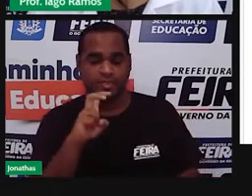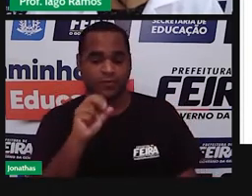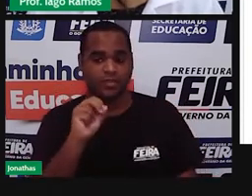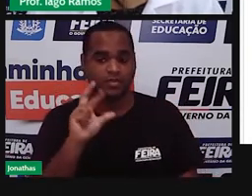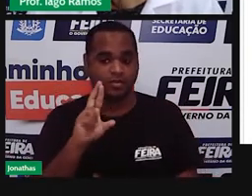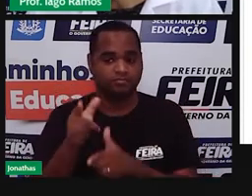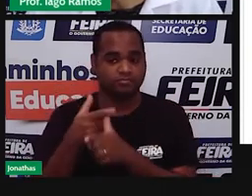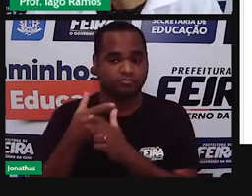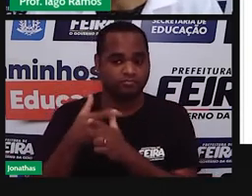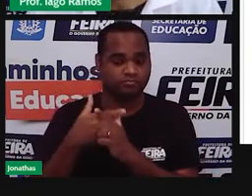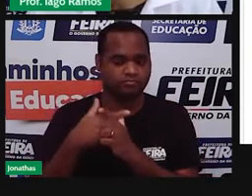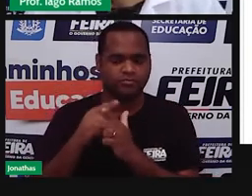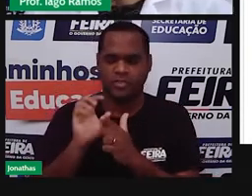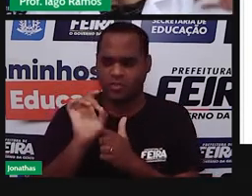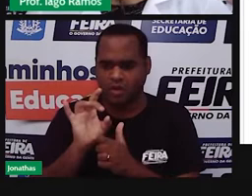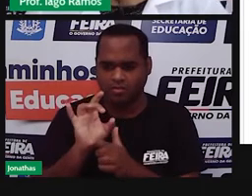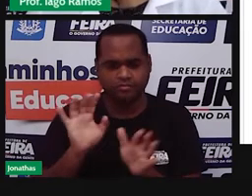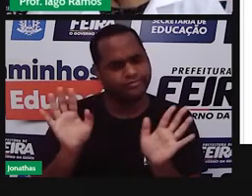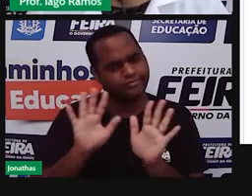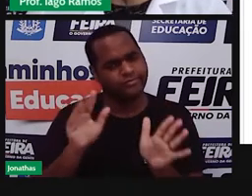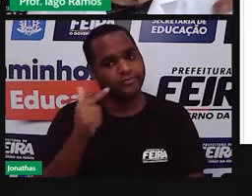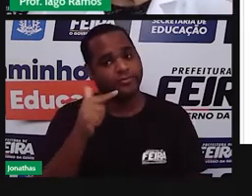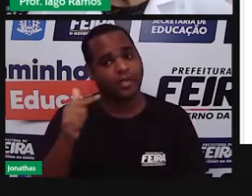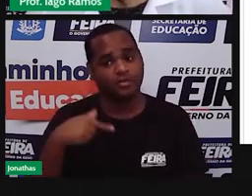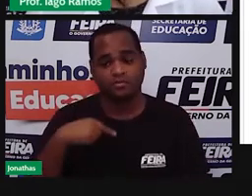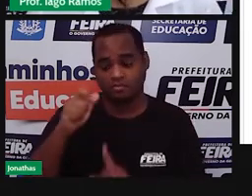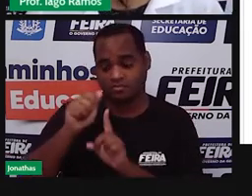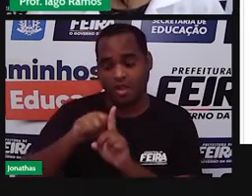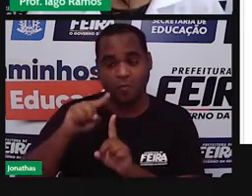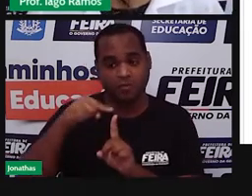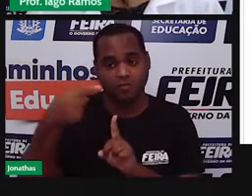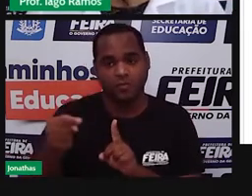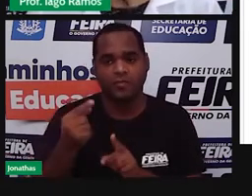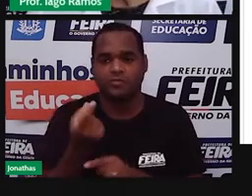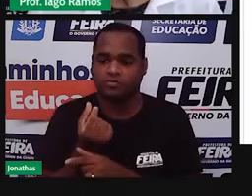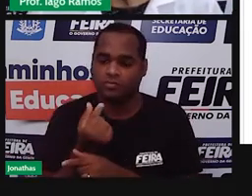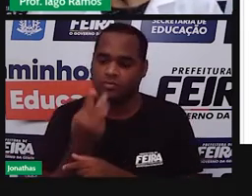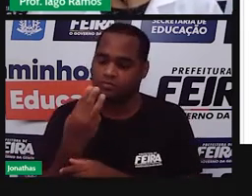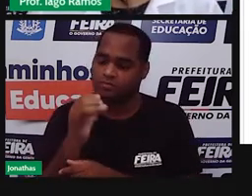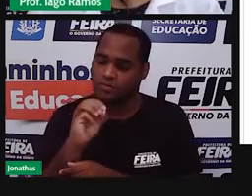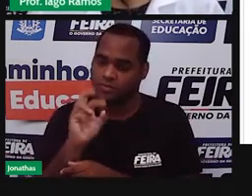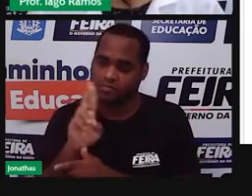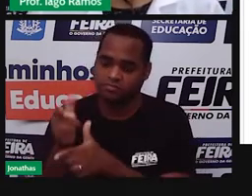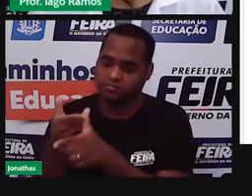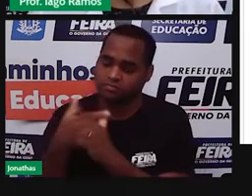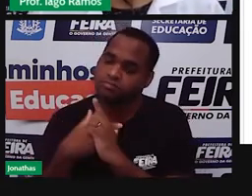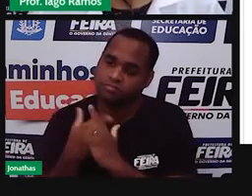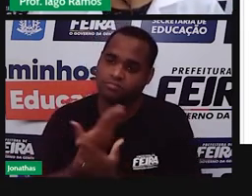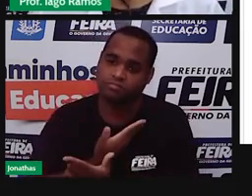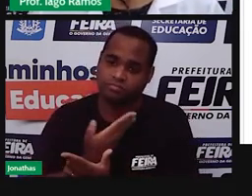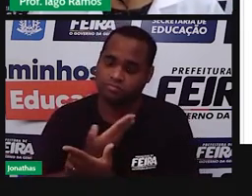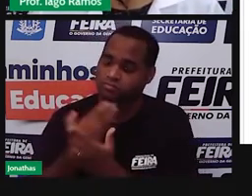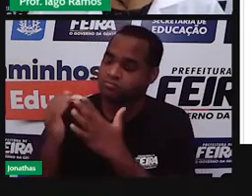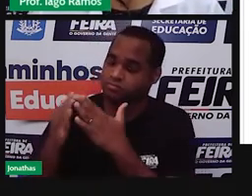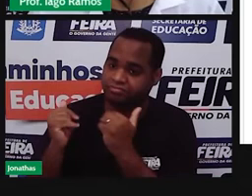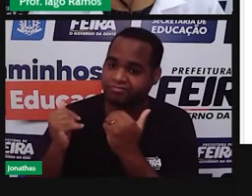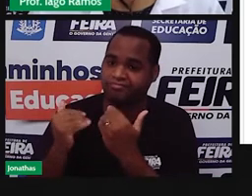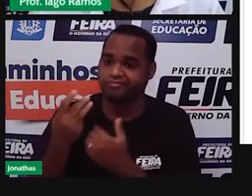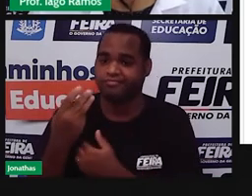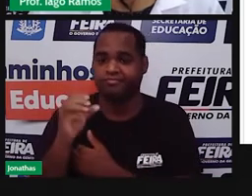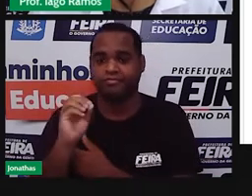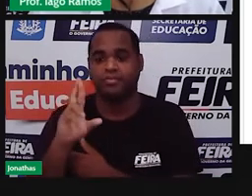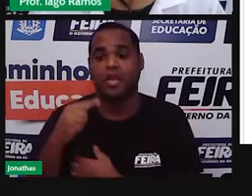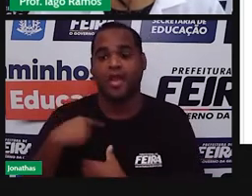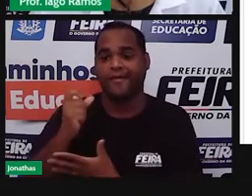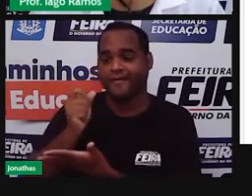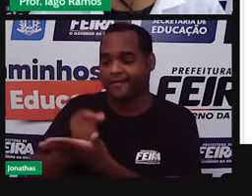emprestado? Não. No outro mês eu voltei a pegar R$ 30 emprestado. Então, eu já estava